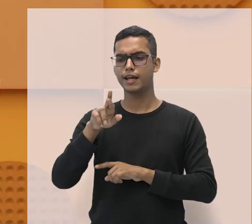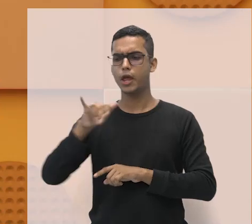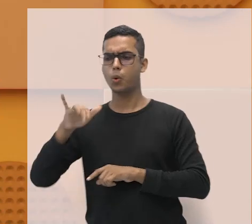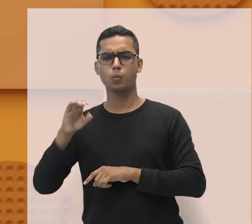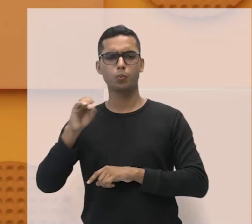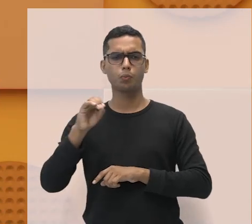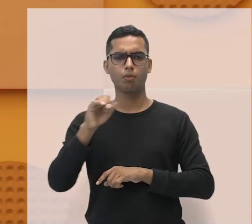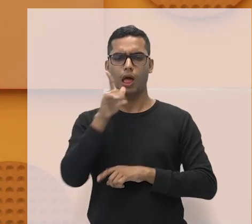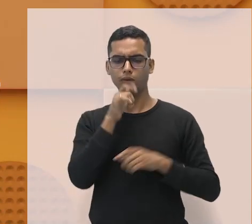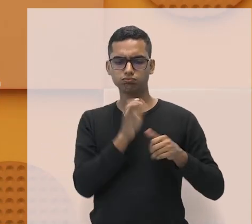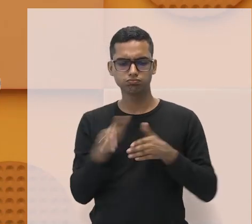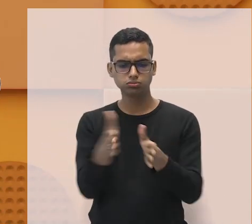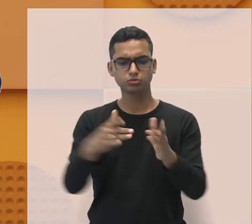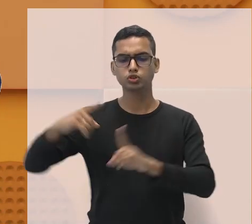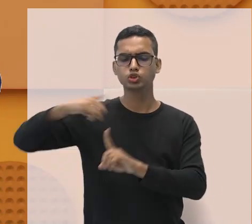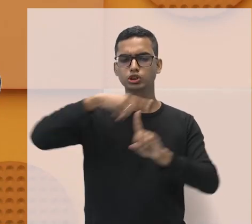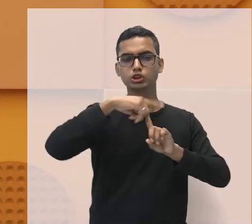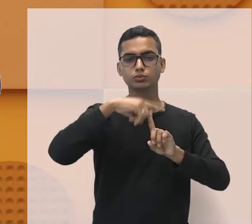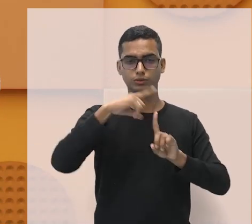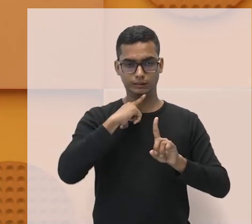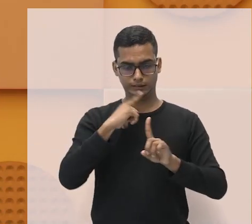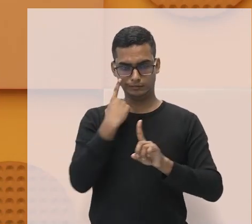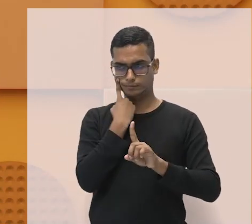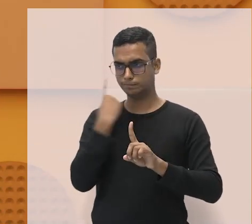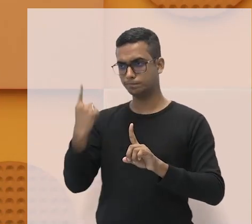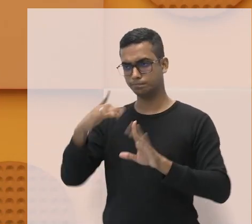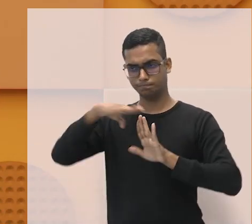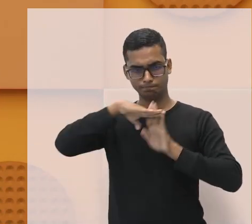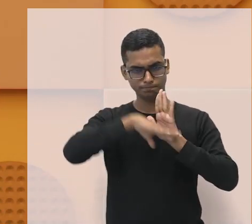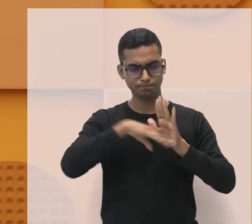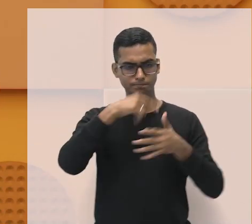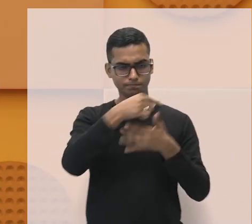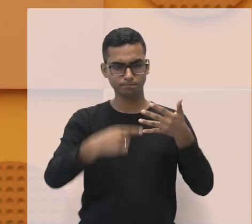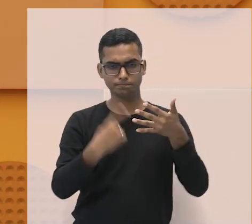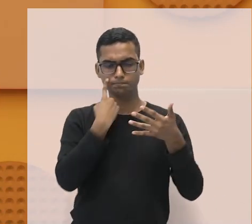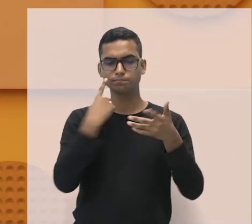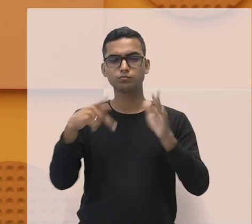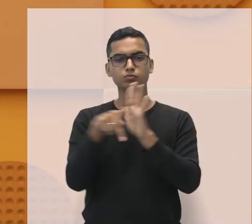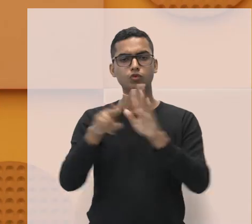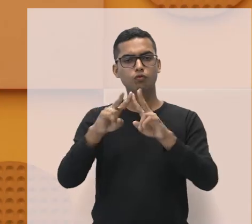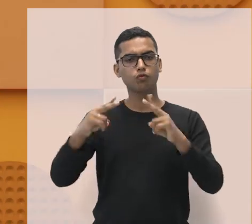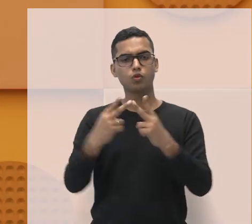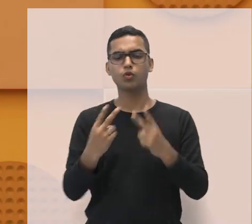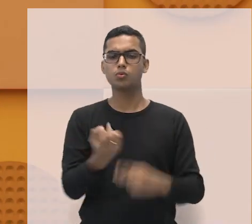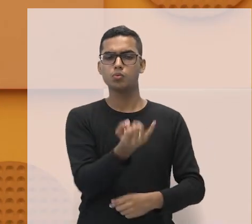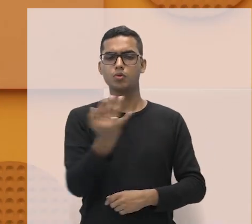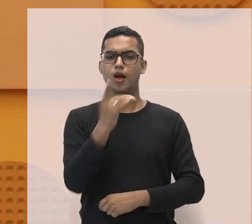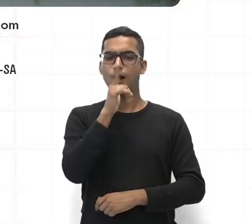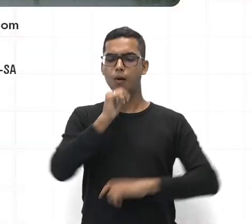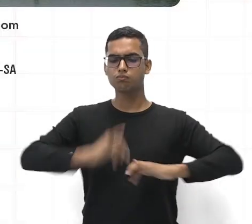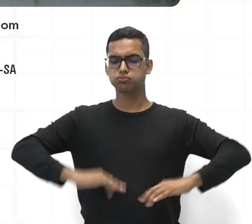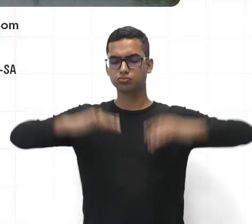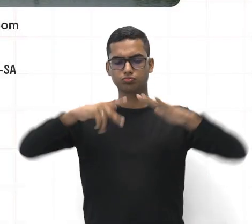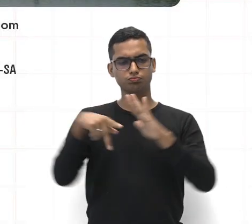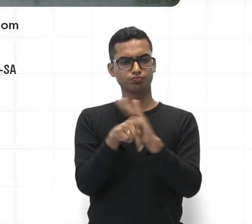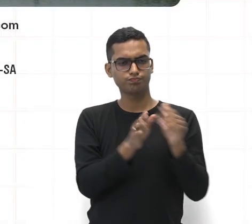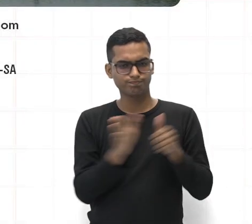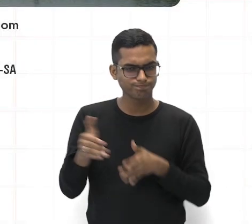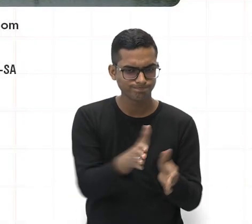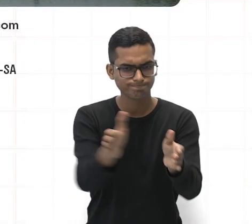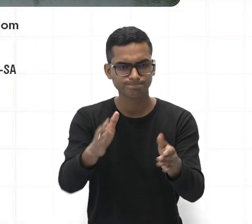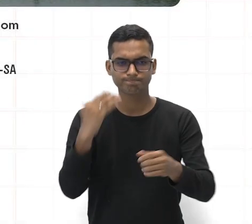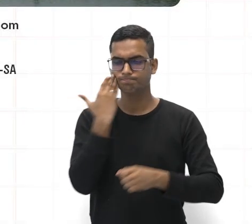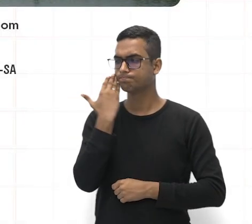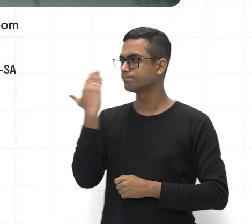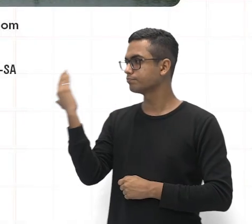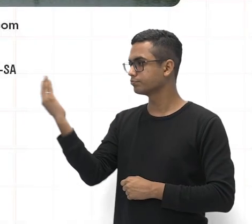a gente traz aqui uma classificação em relação ao volume de água dos rios, tá? Os